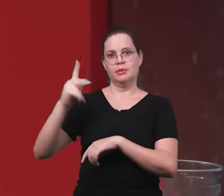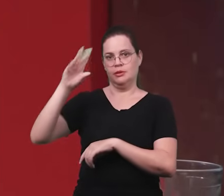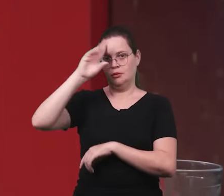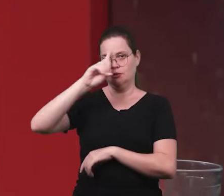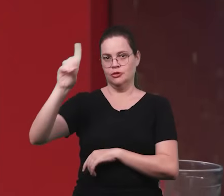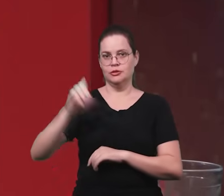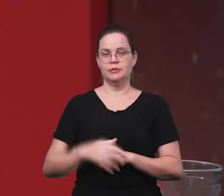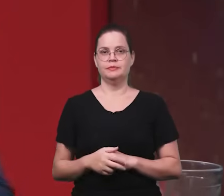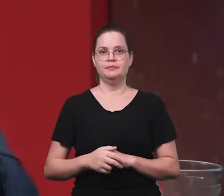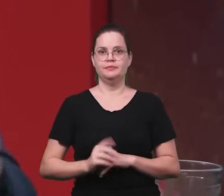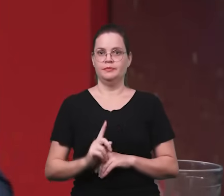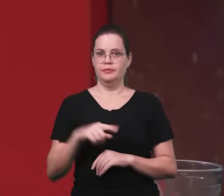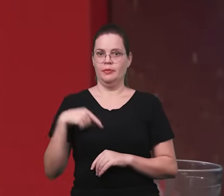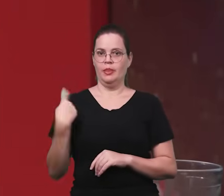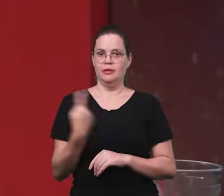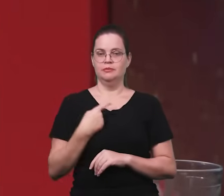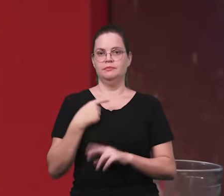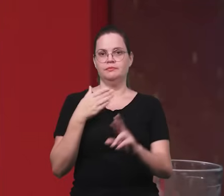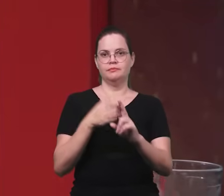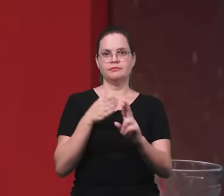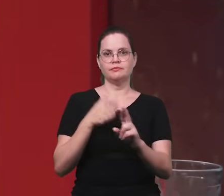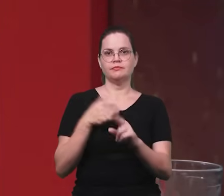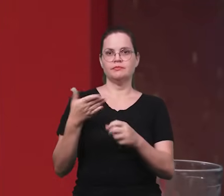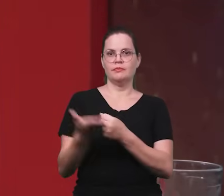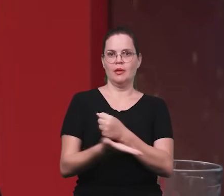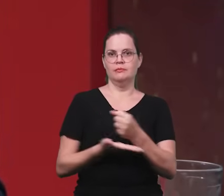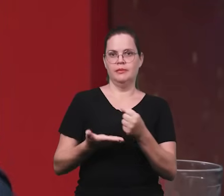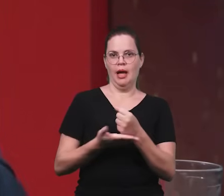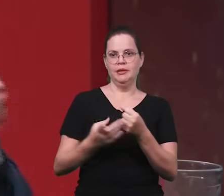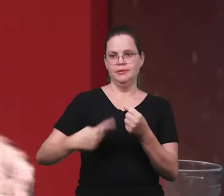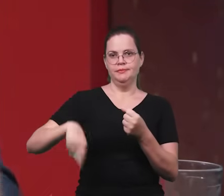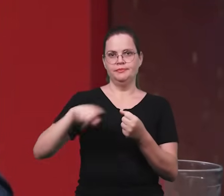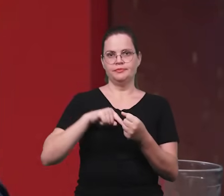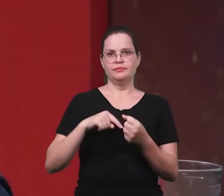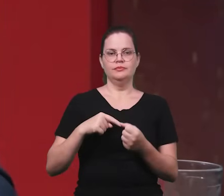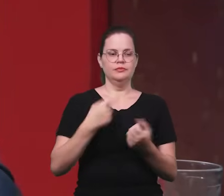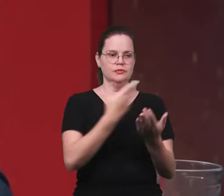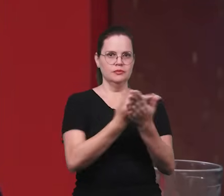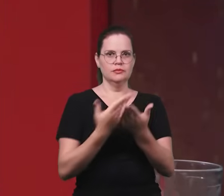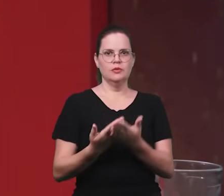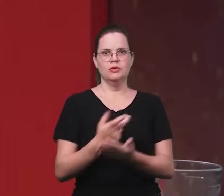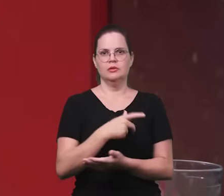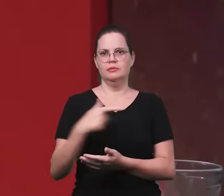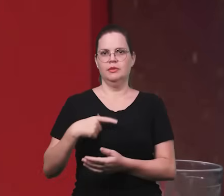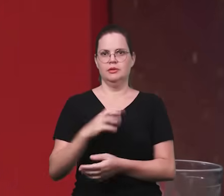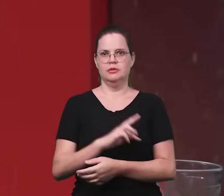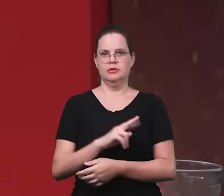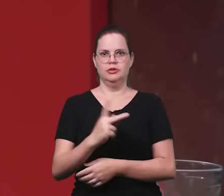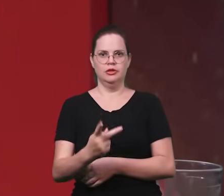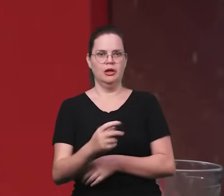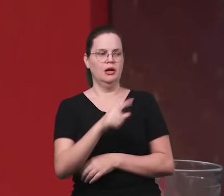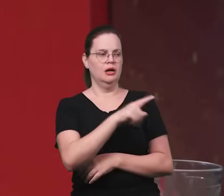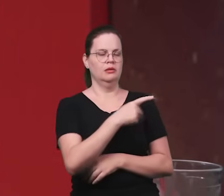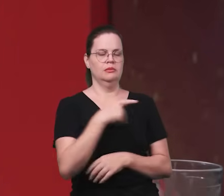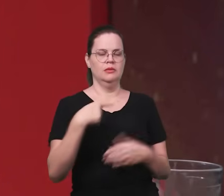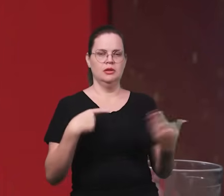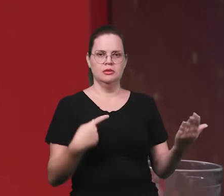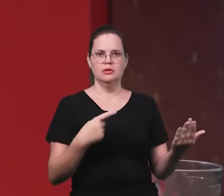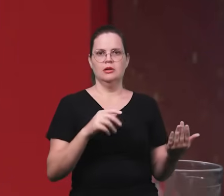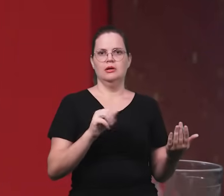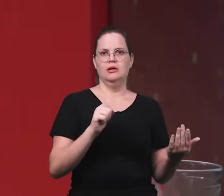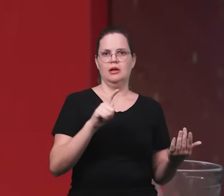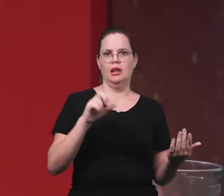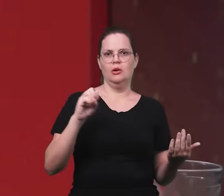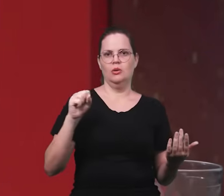aqui baseando, nós somos aqui estudiosos, né? Pastor Tiago, engenheiro, pastor Alonso também, nós